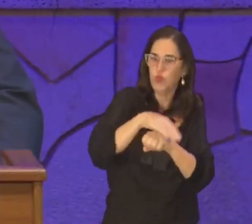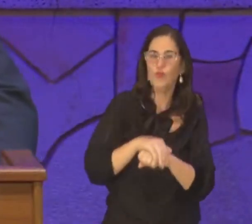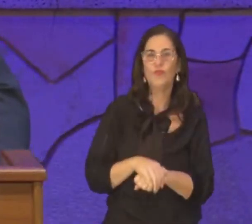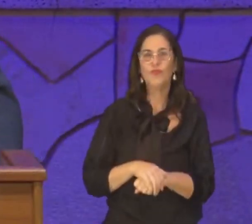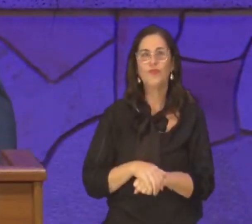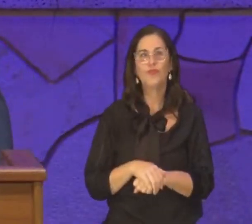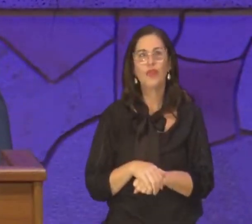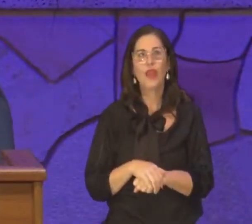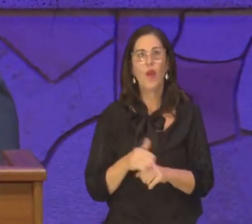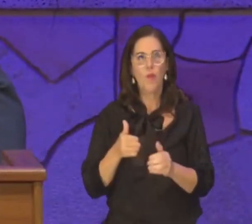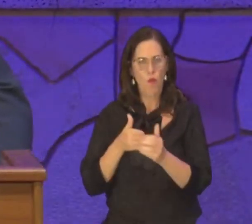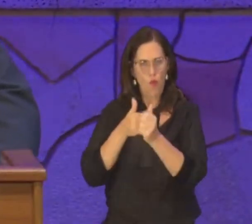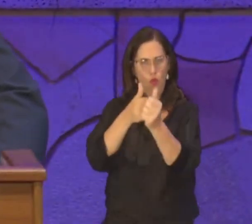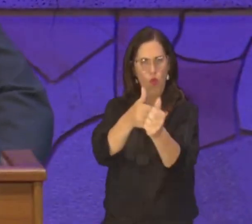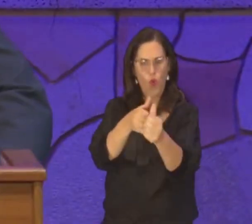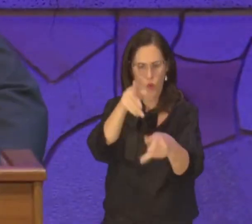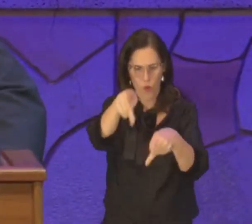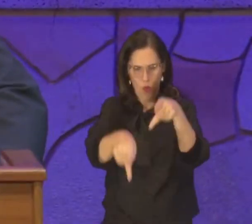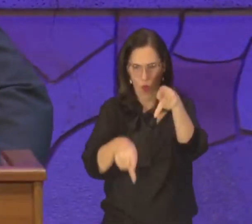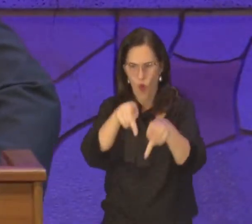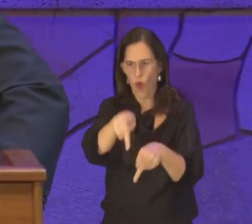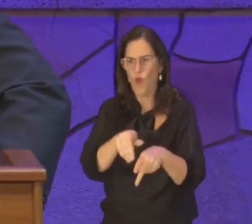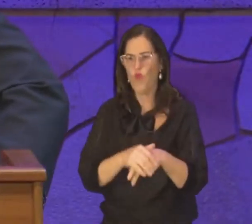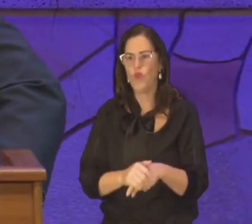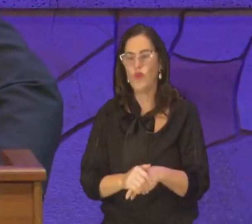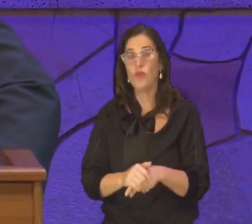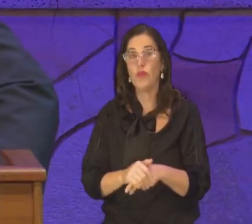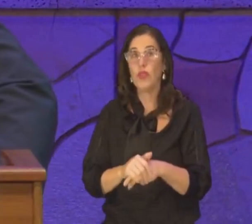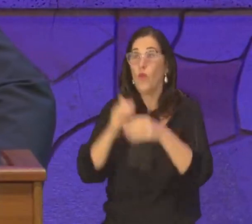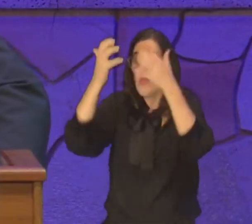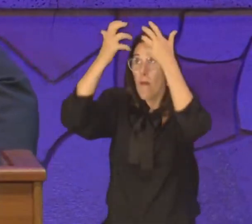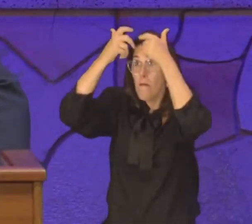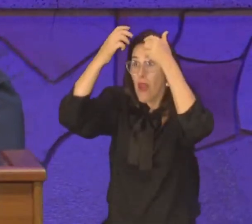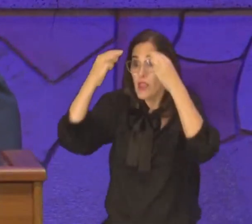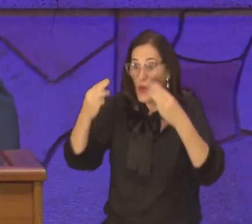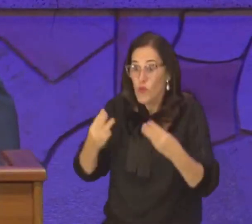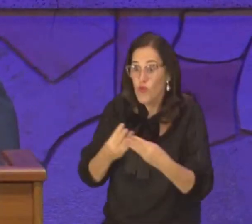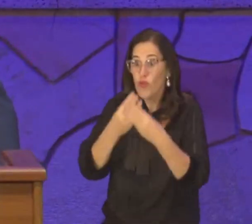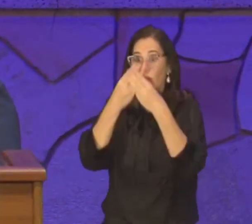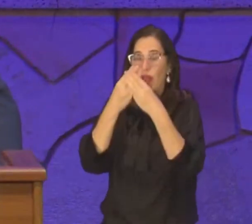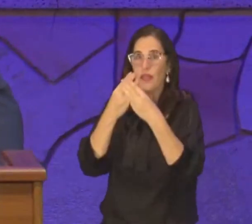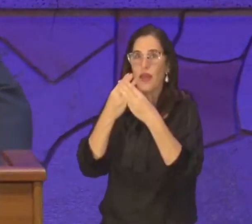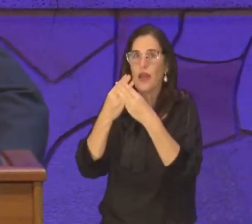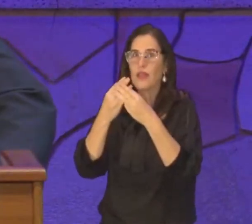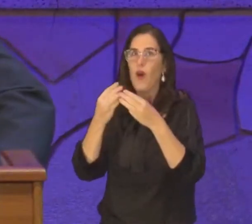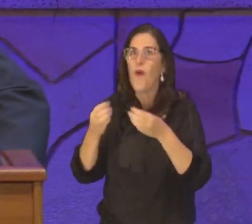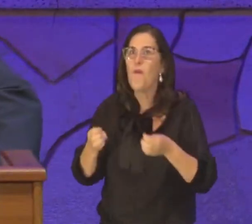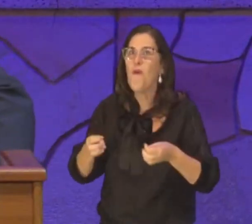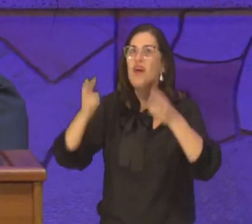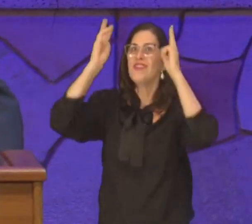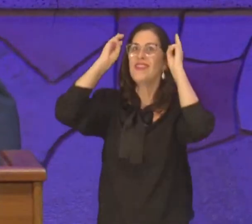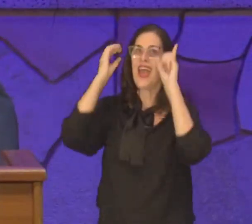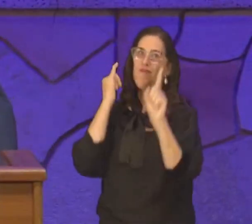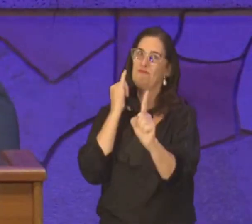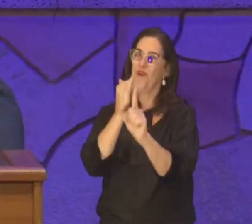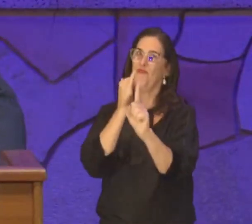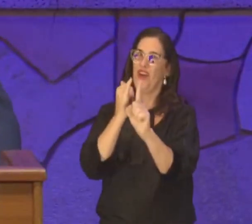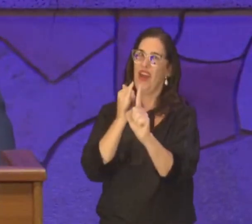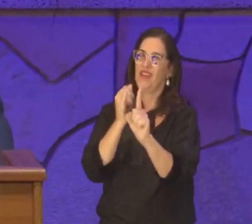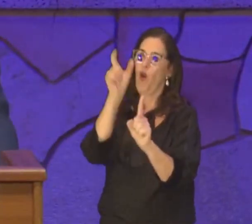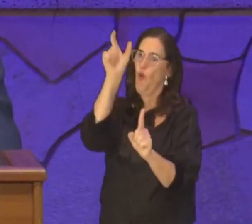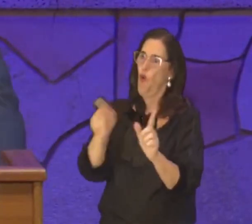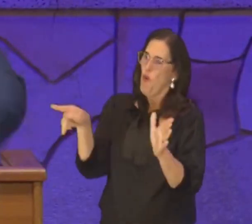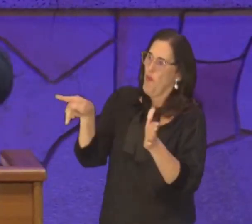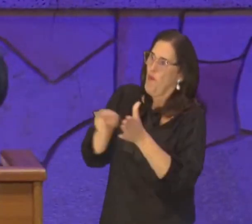e traz o direcionamento para o seu povo. Então, na mente judaica, Moisés é o profeta, Moisés é o homem de Deus do